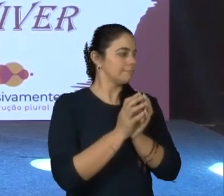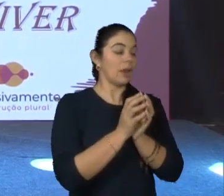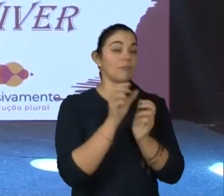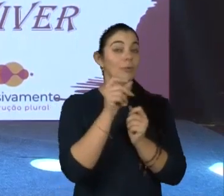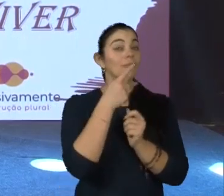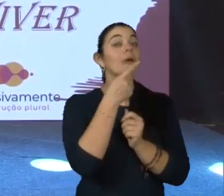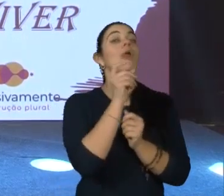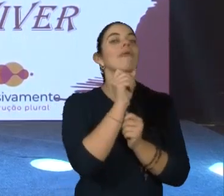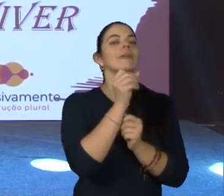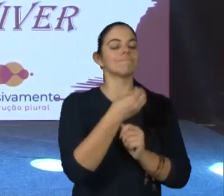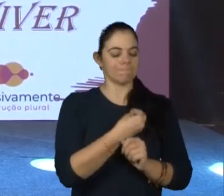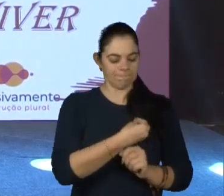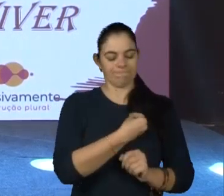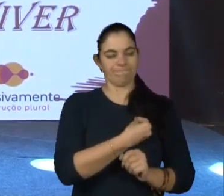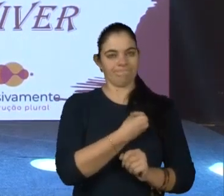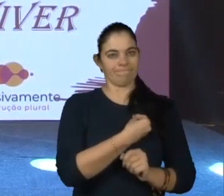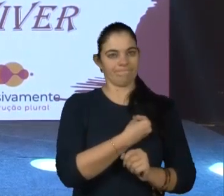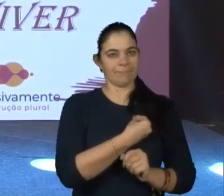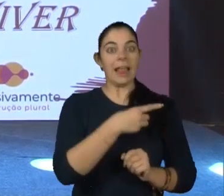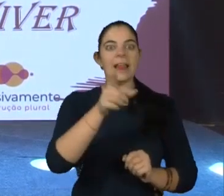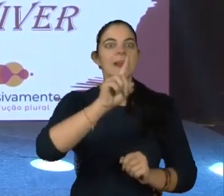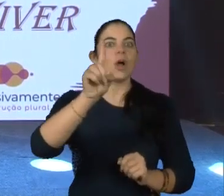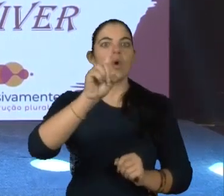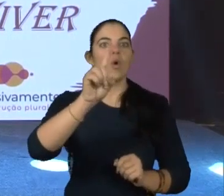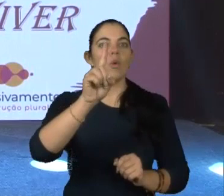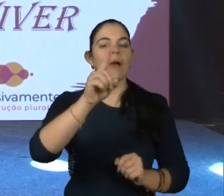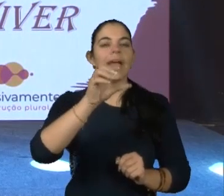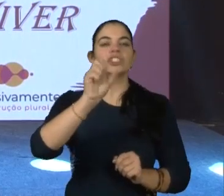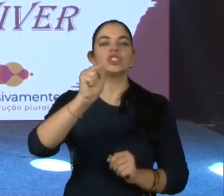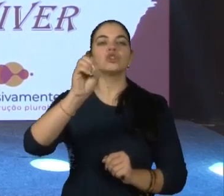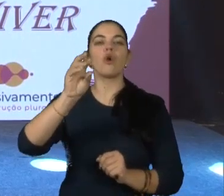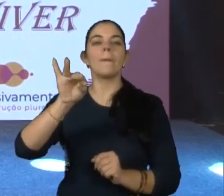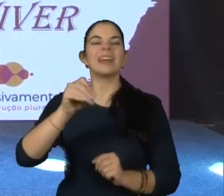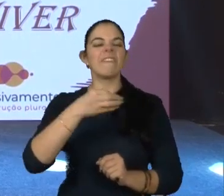Vamos falar sobre viver. Não sobreviver de sobrevivência.